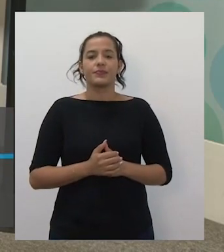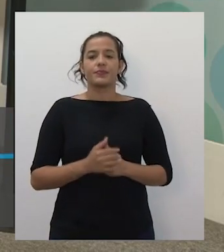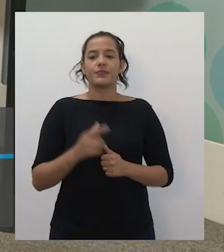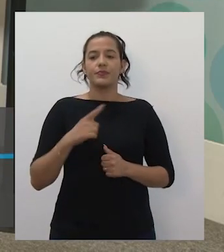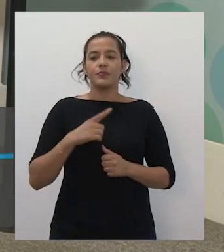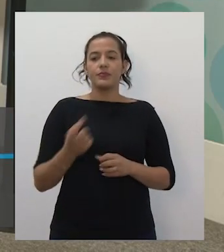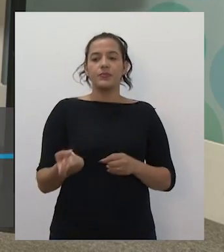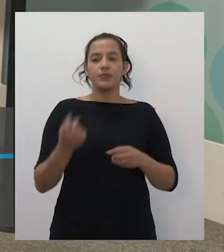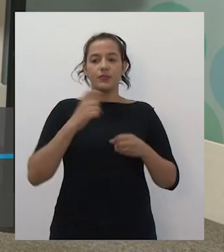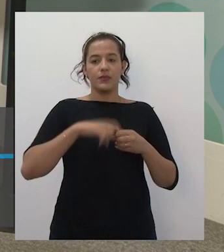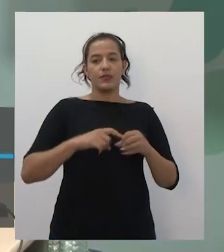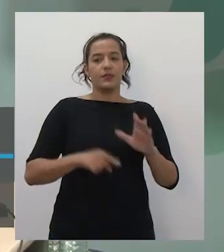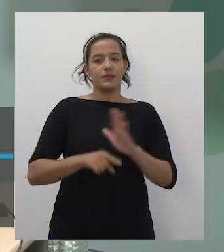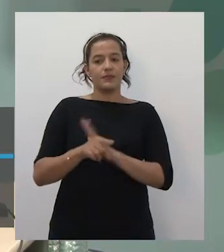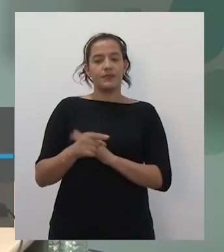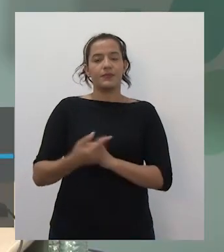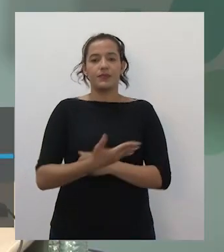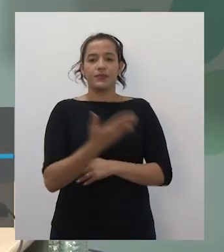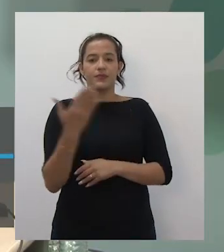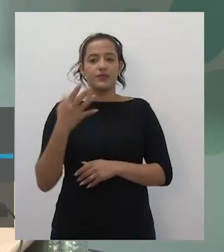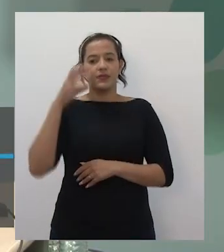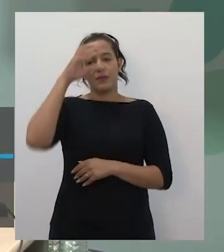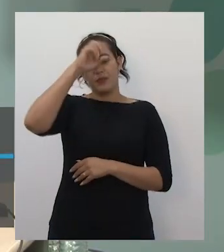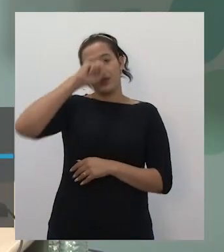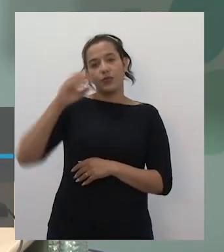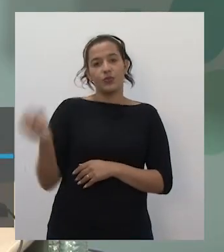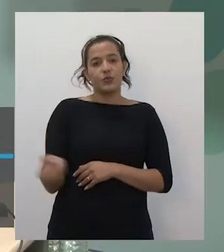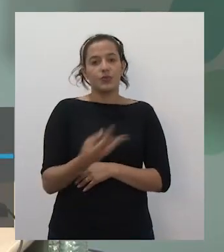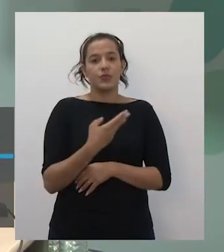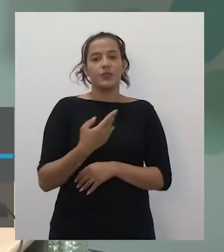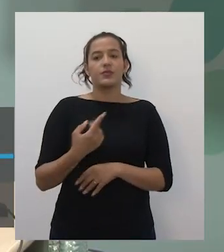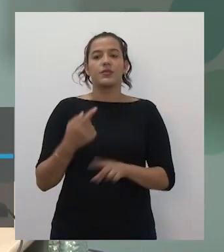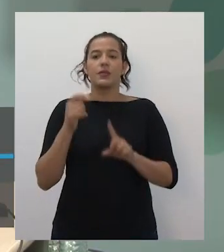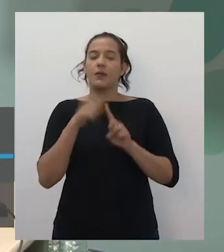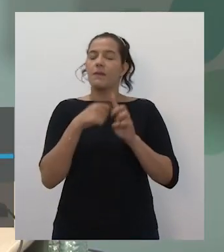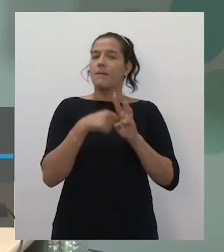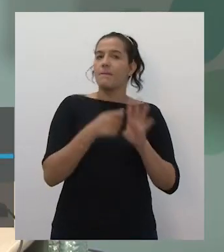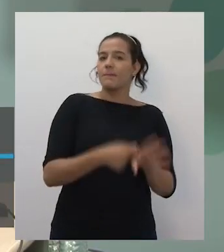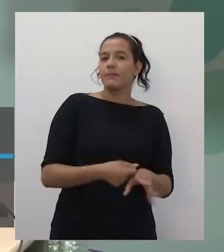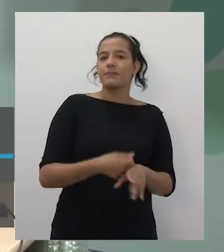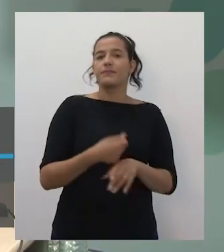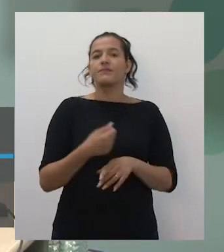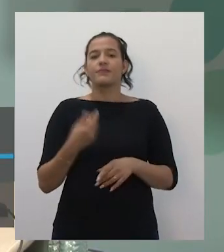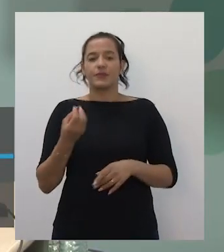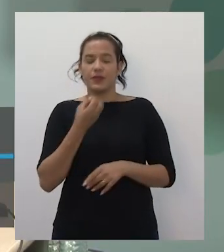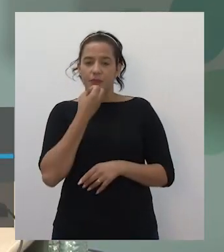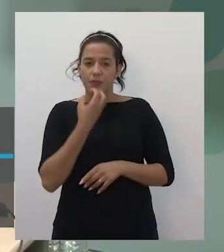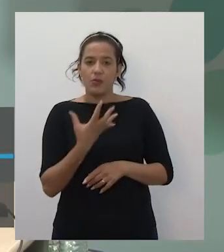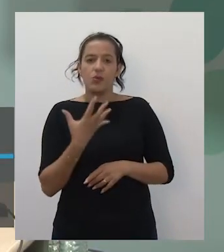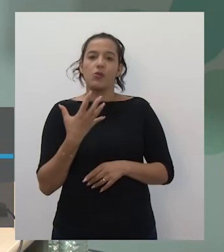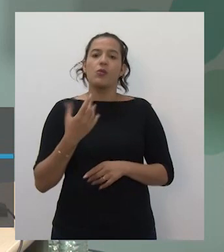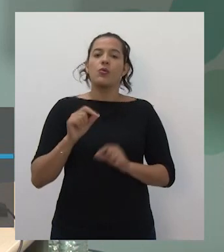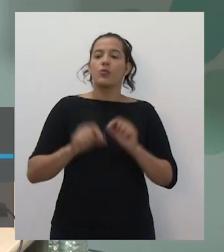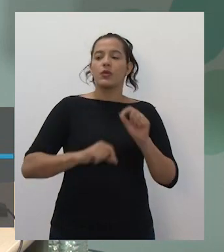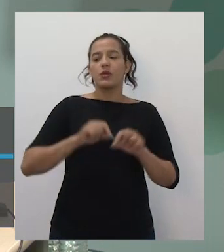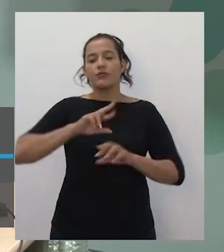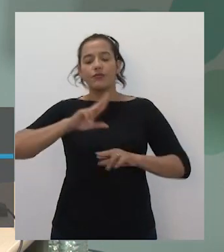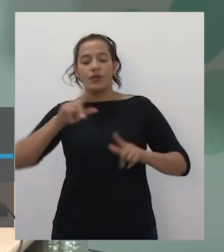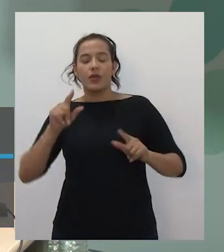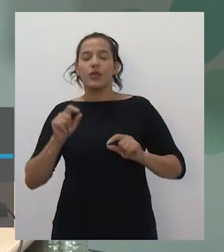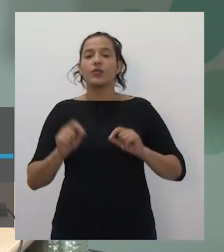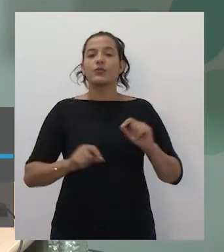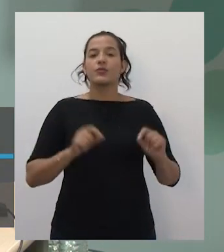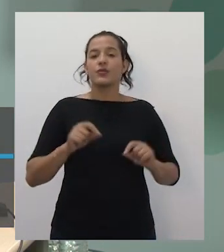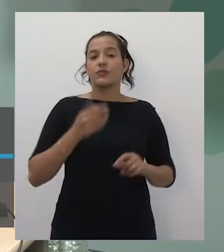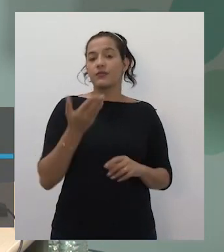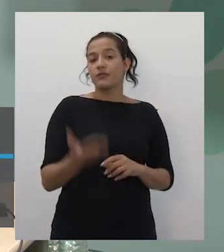chat, né? Lembra a perguntinha que eu fiz? O que você aprendeu de novo aí nesses últimos meses, que foi uma experiência bem marcante, de alguma coisa muito diferente, né? Que